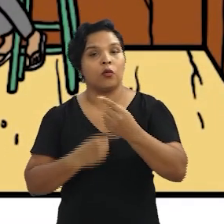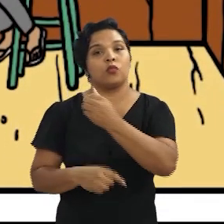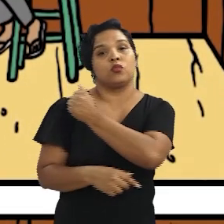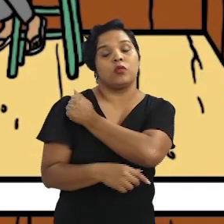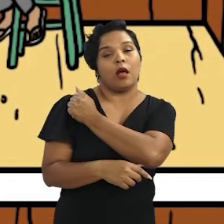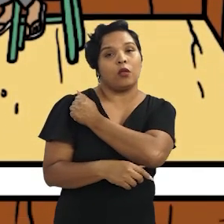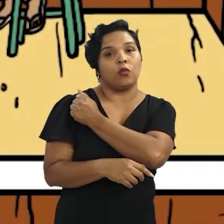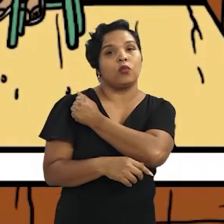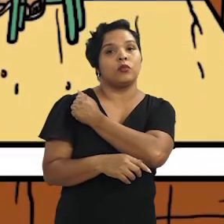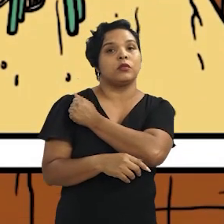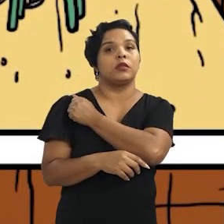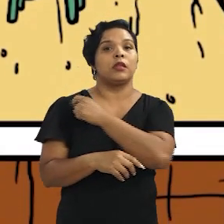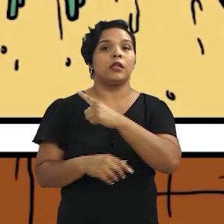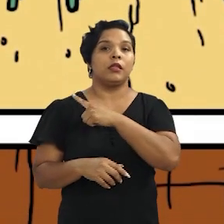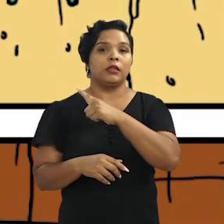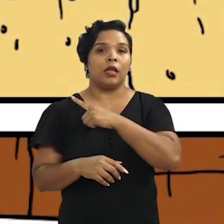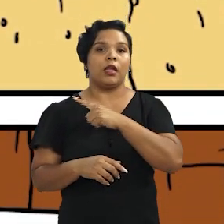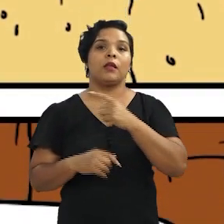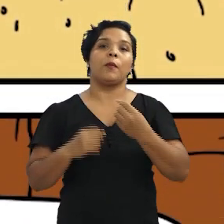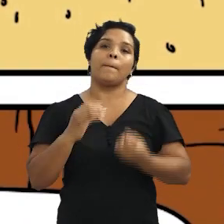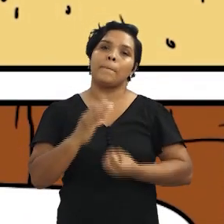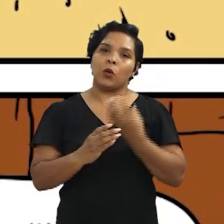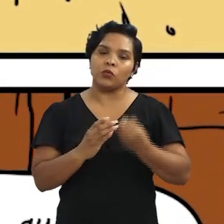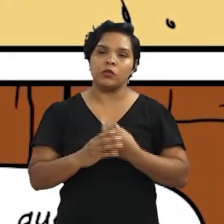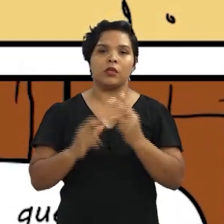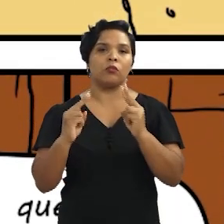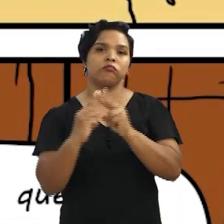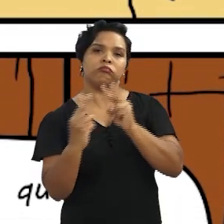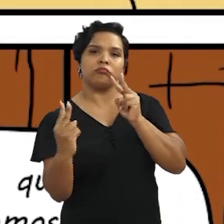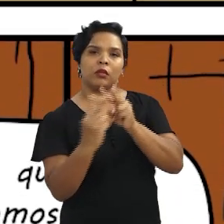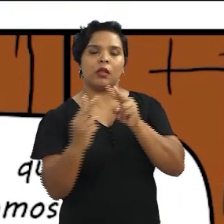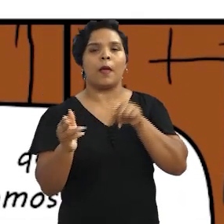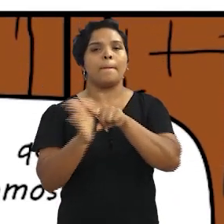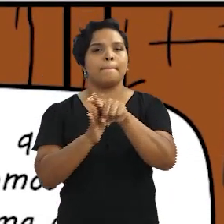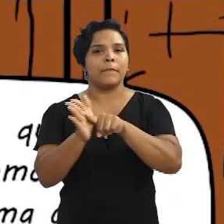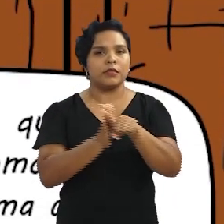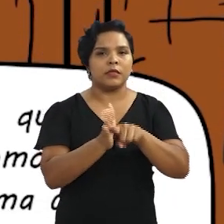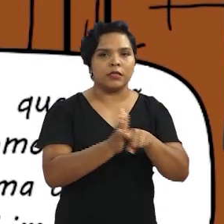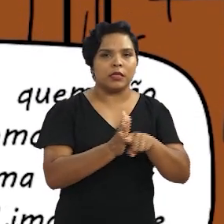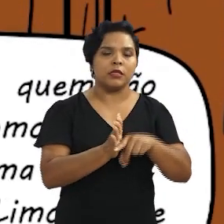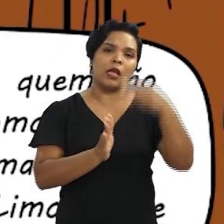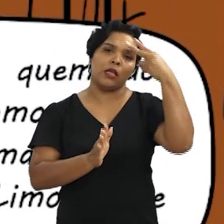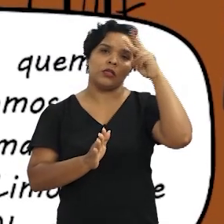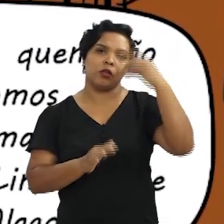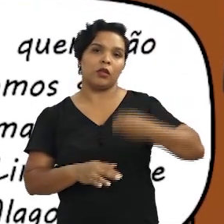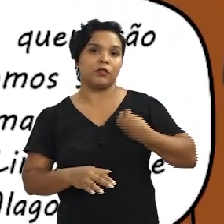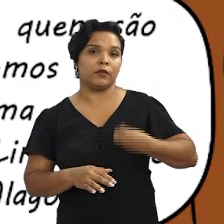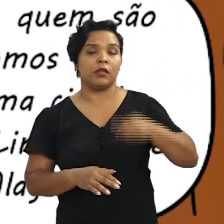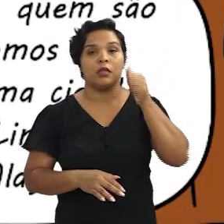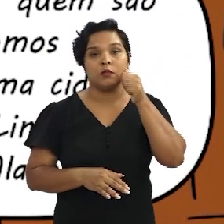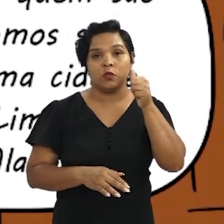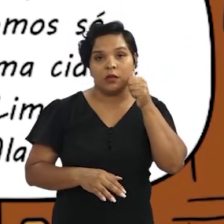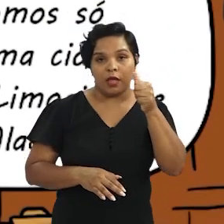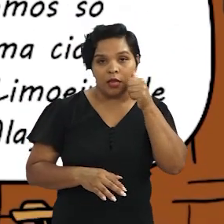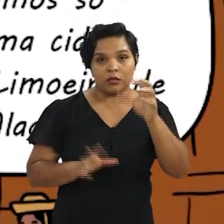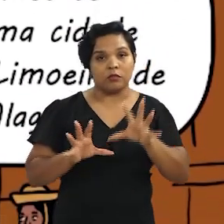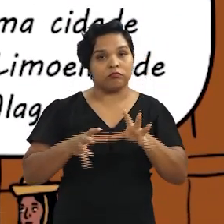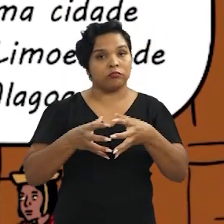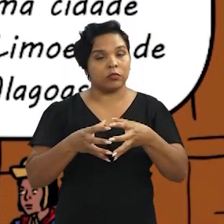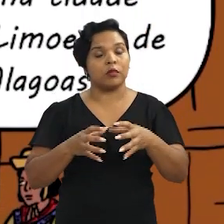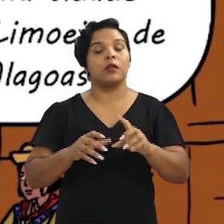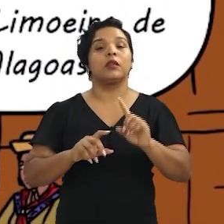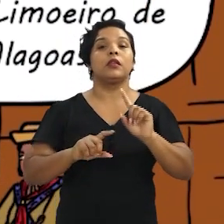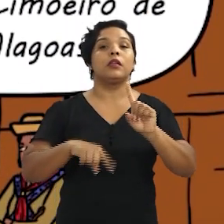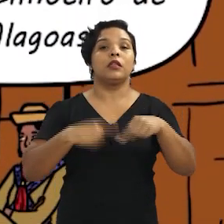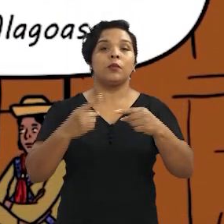desse diálogo, os alunos acabam tendo que produzir um trabalho em dupla sobre pesquisa da história de vida das